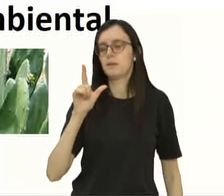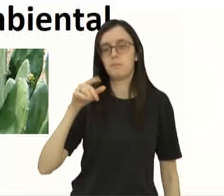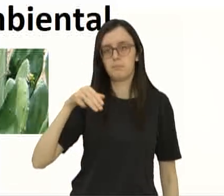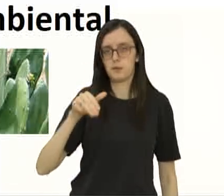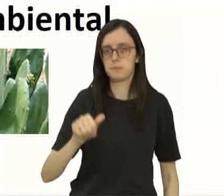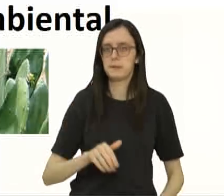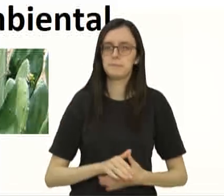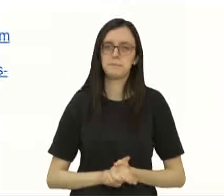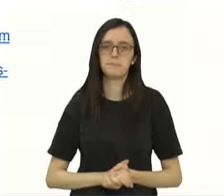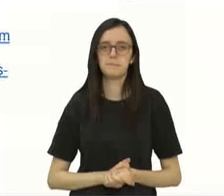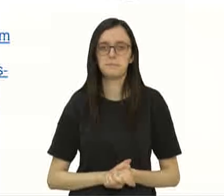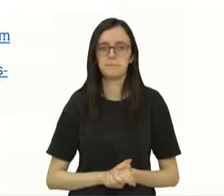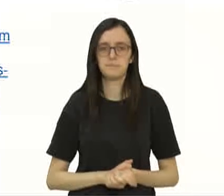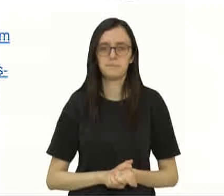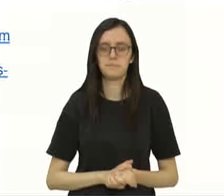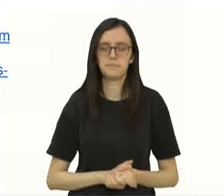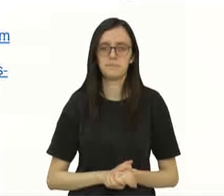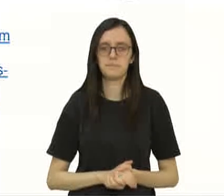né?